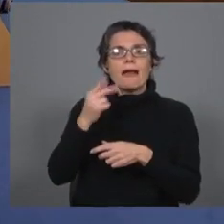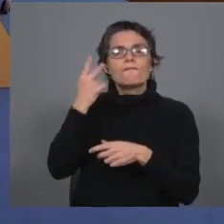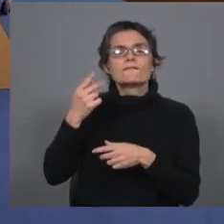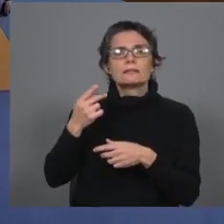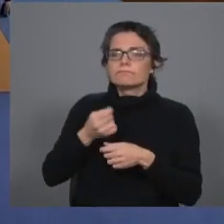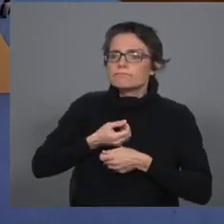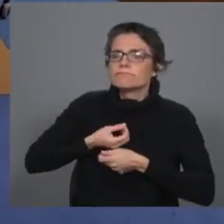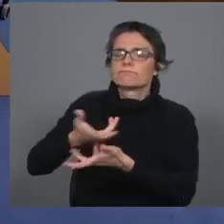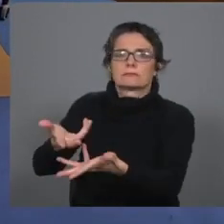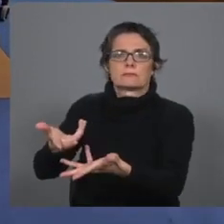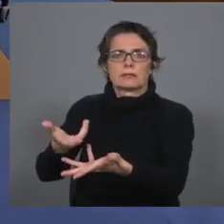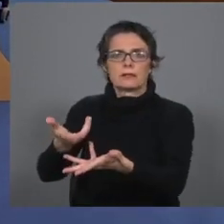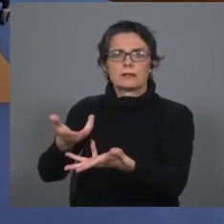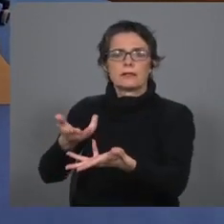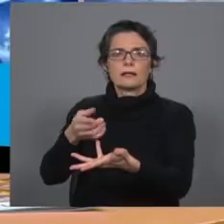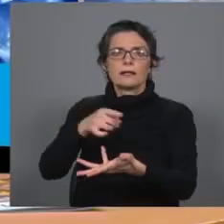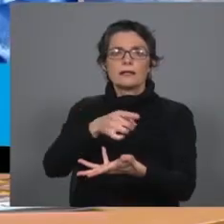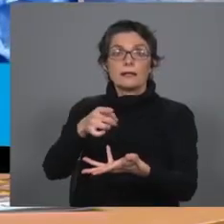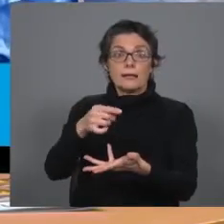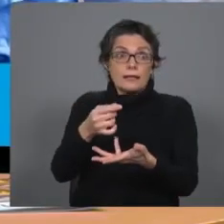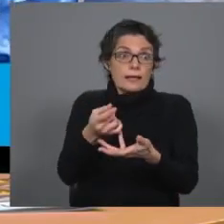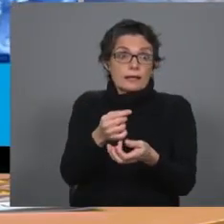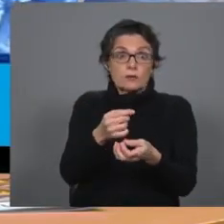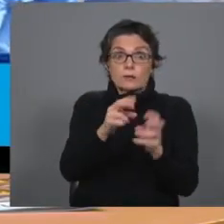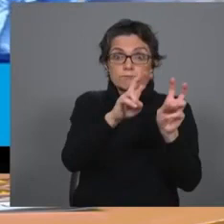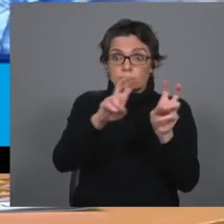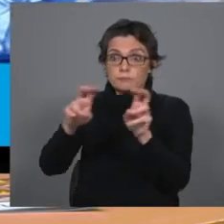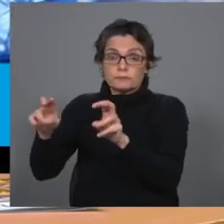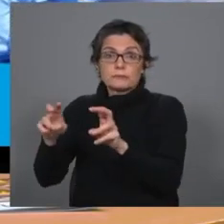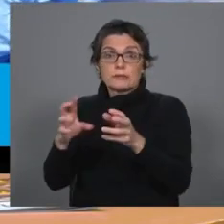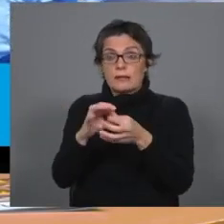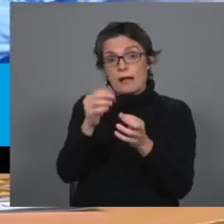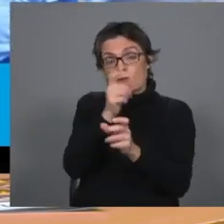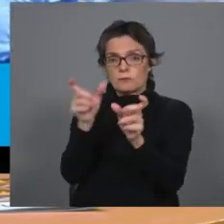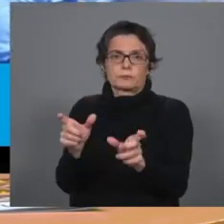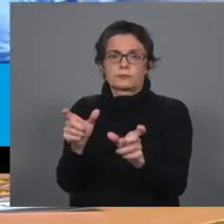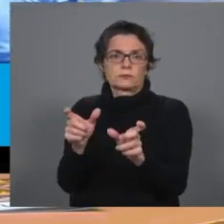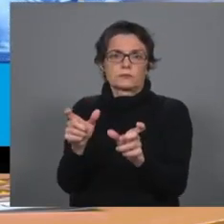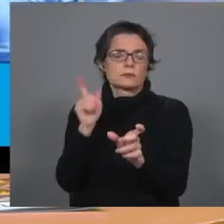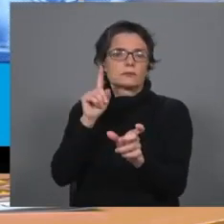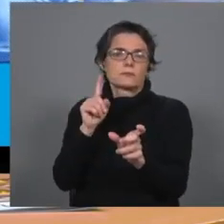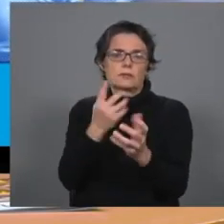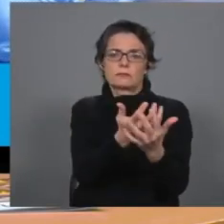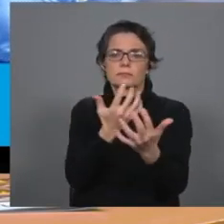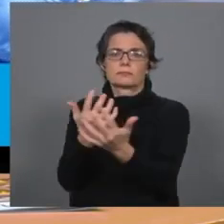para ter vida em abundância, todos esses aspectos da pessoa devem ser considerados. É evidente